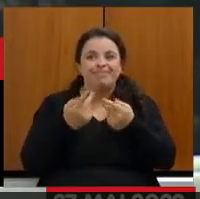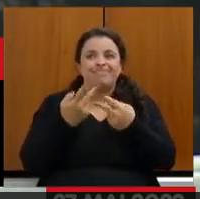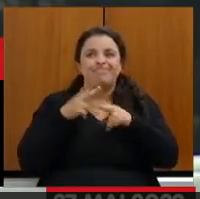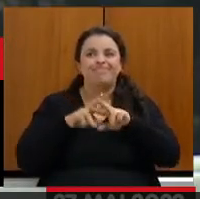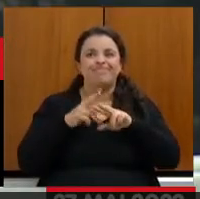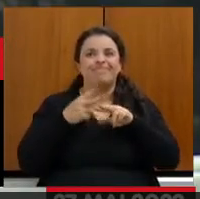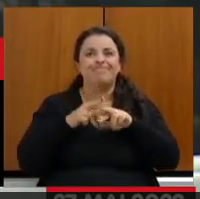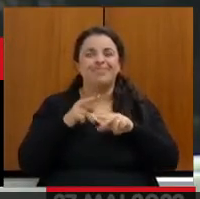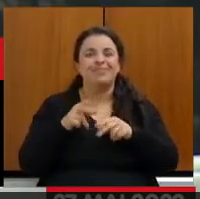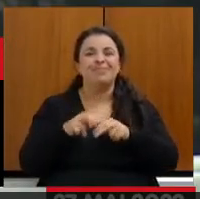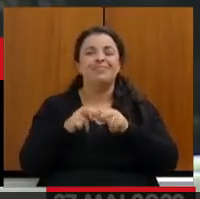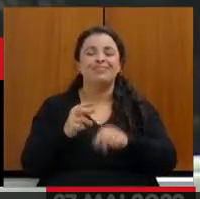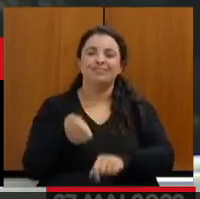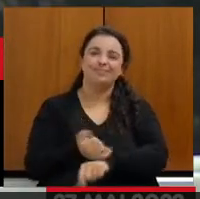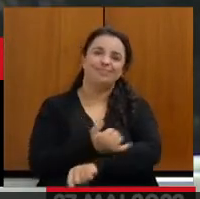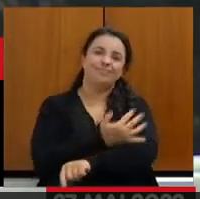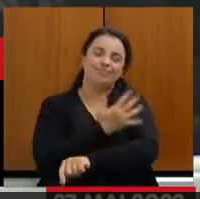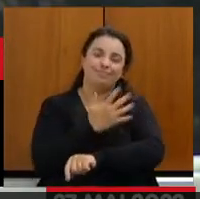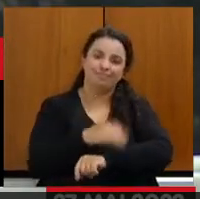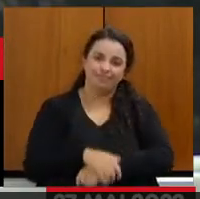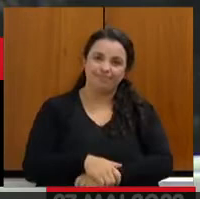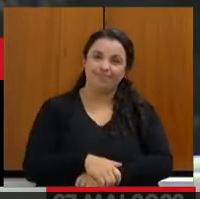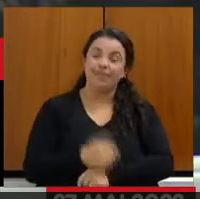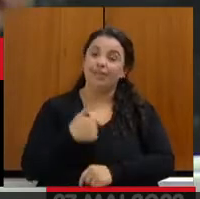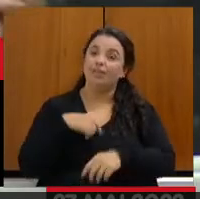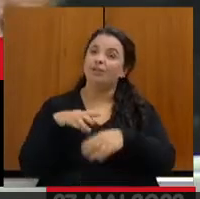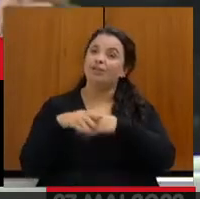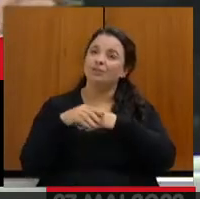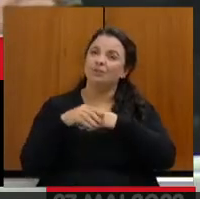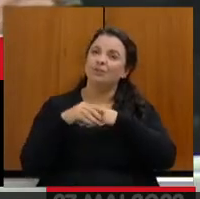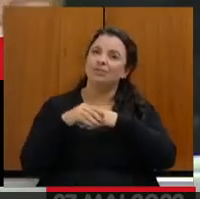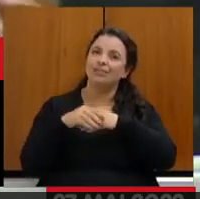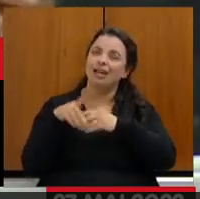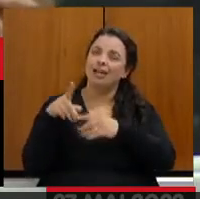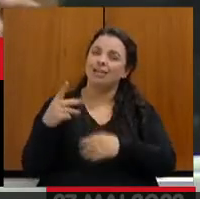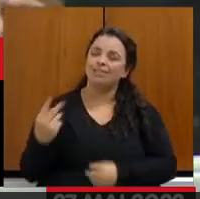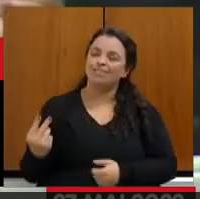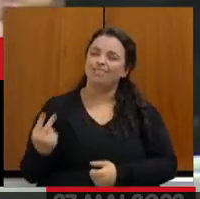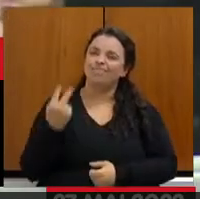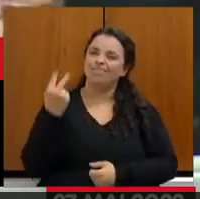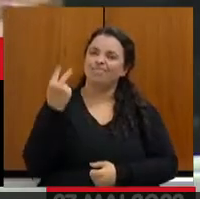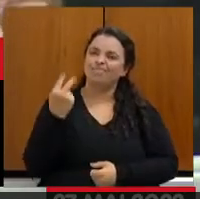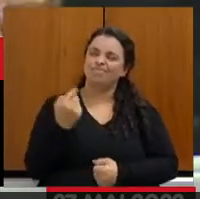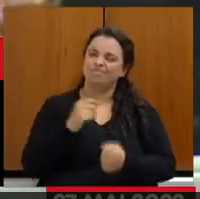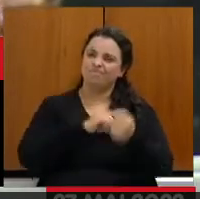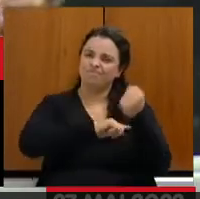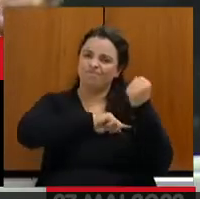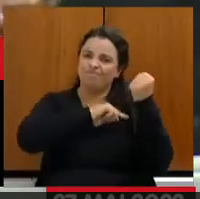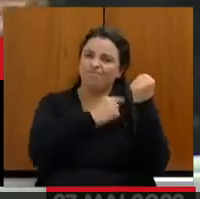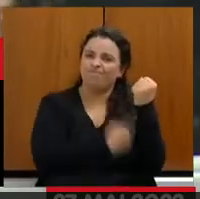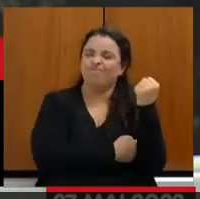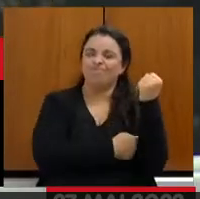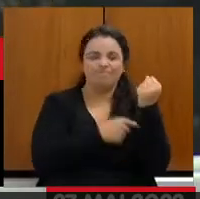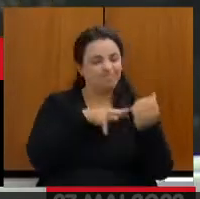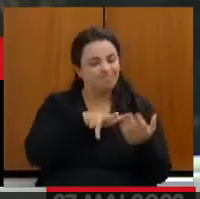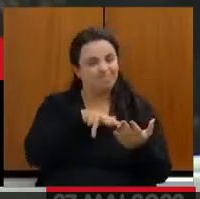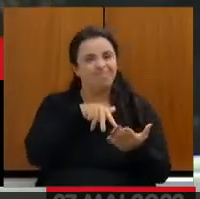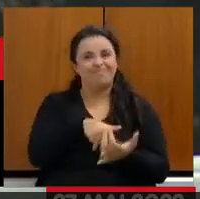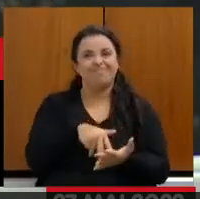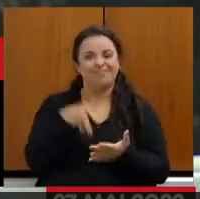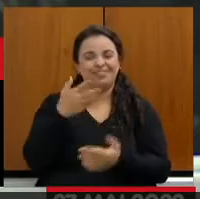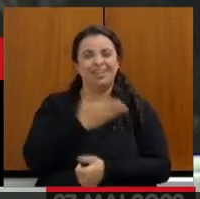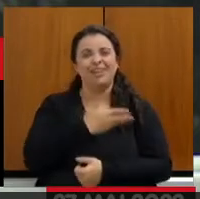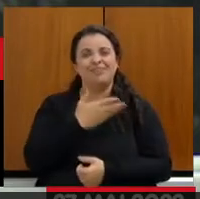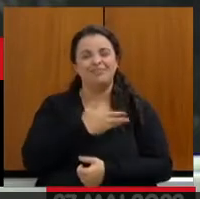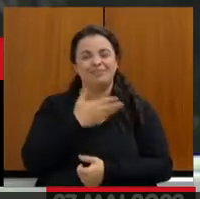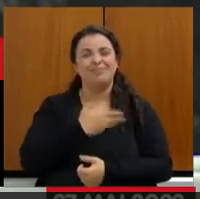e eu quero cumprimentar as valentes e resistentes companheiros de caminhada né E